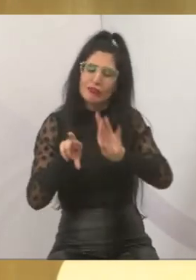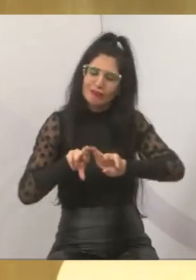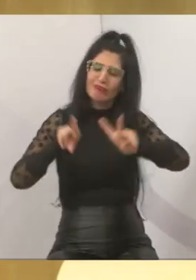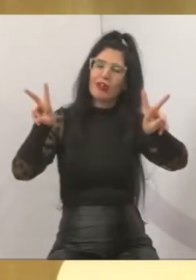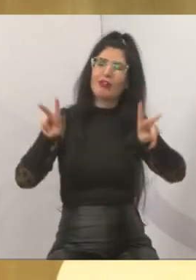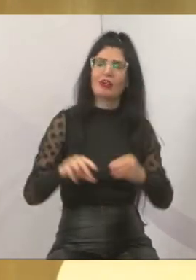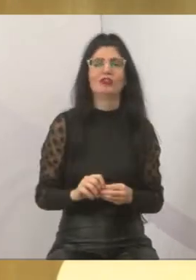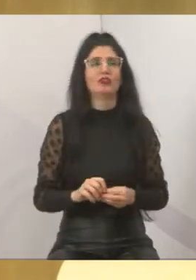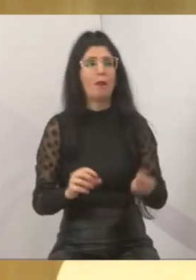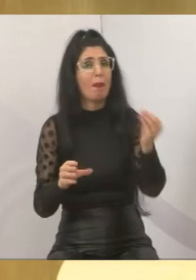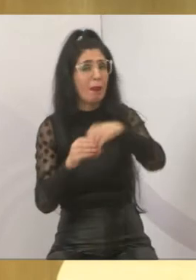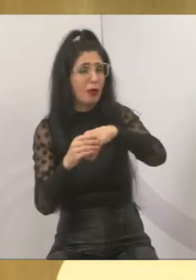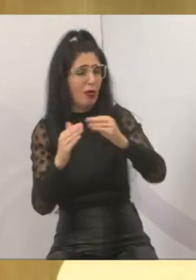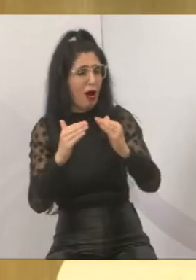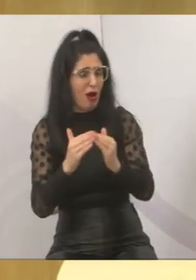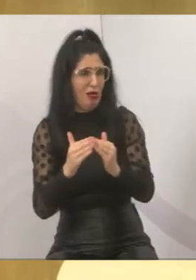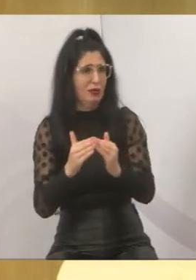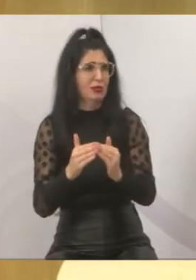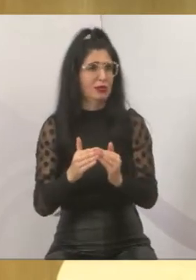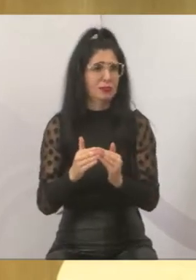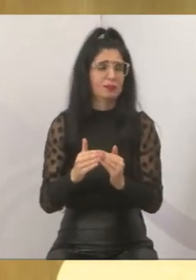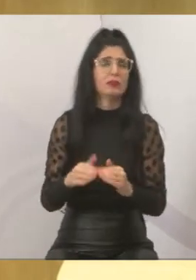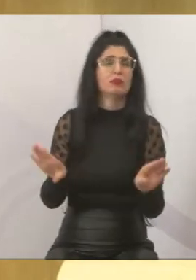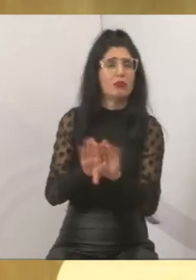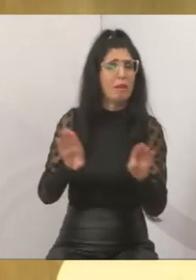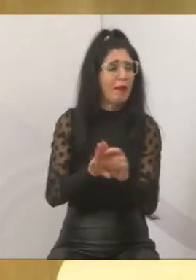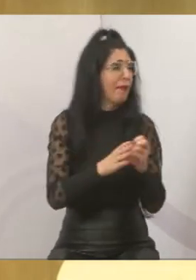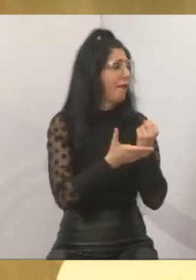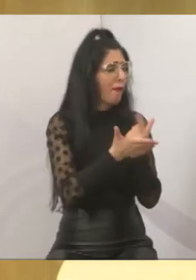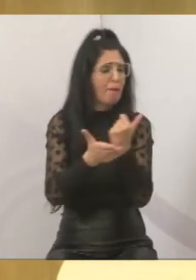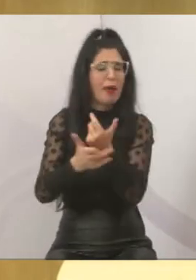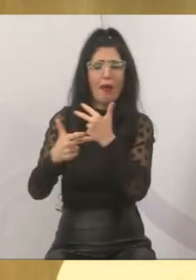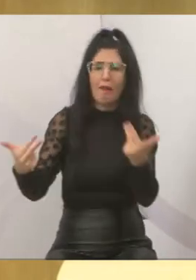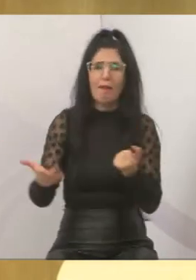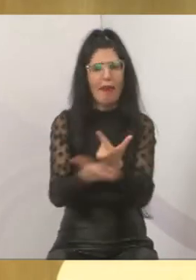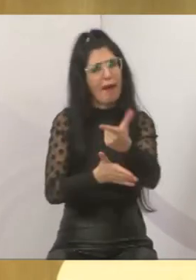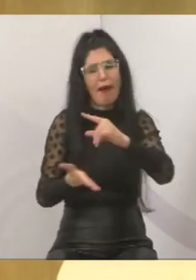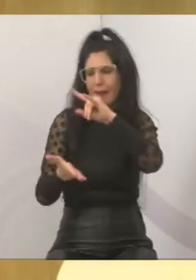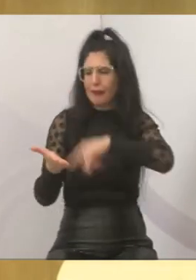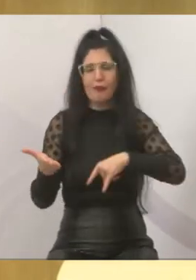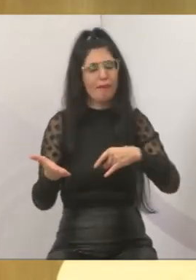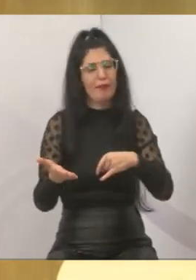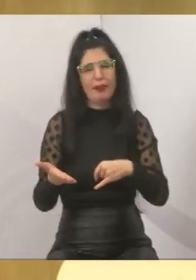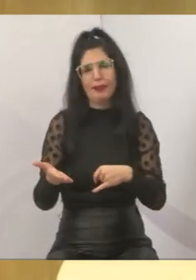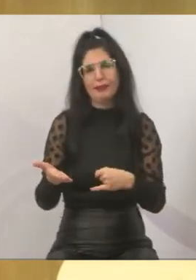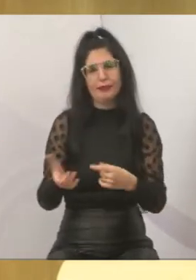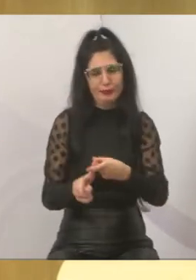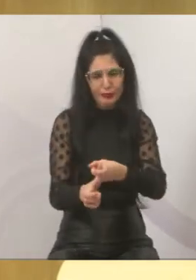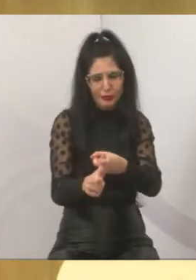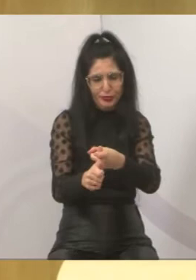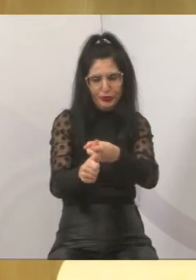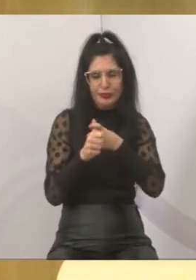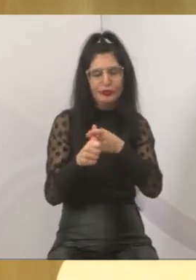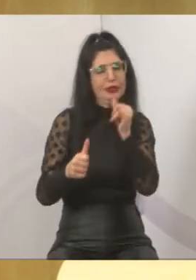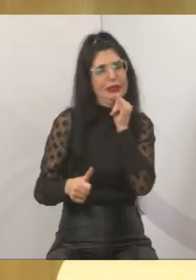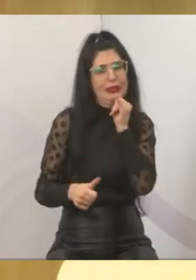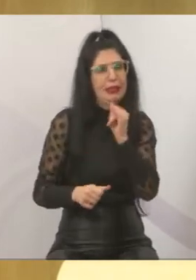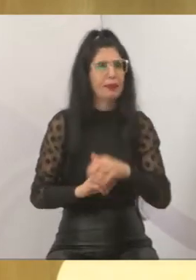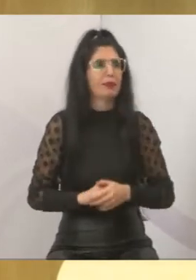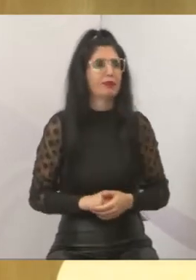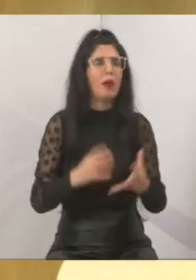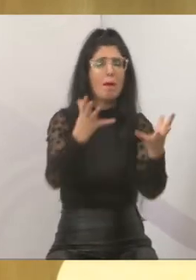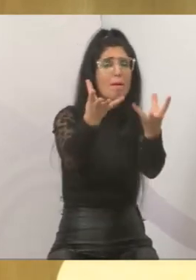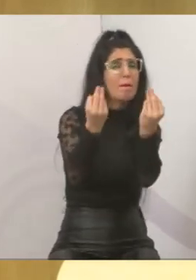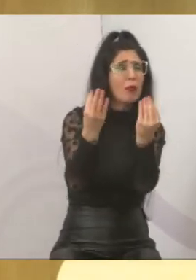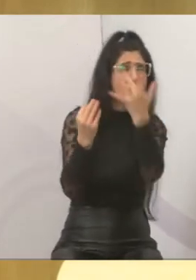sua casa nesse tempo de pandemia. E hoje eu vou dar mais um exemplo. Enquanto as pessoas vão nas redes sociais